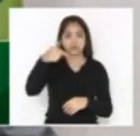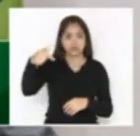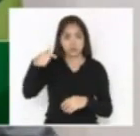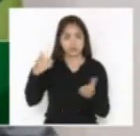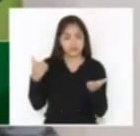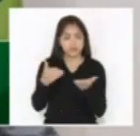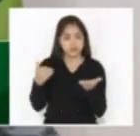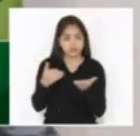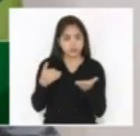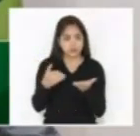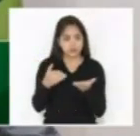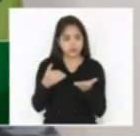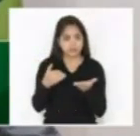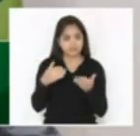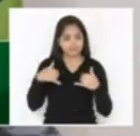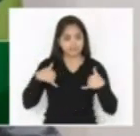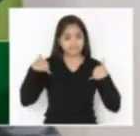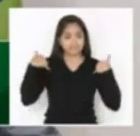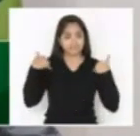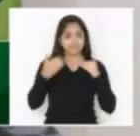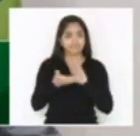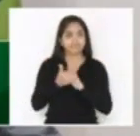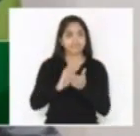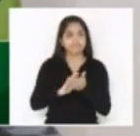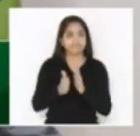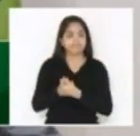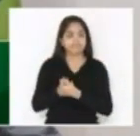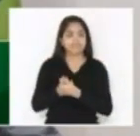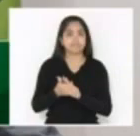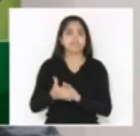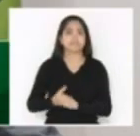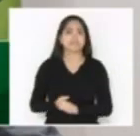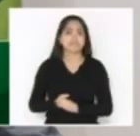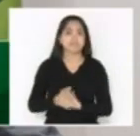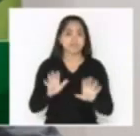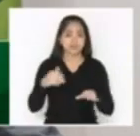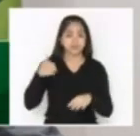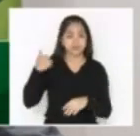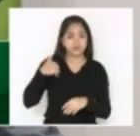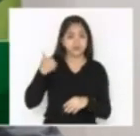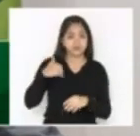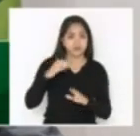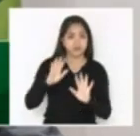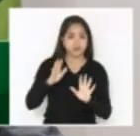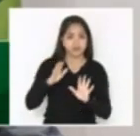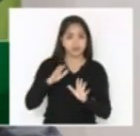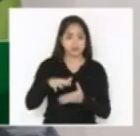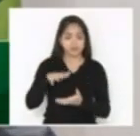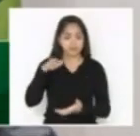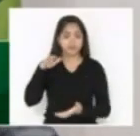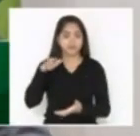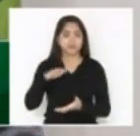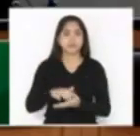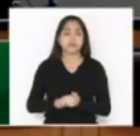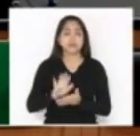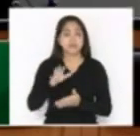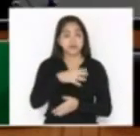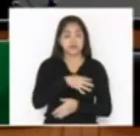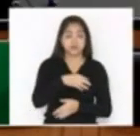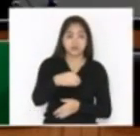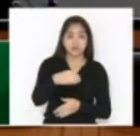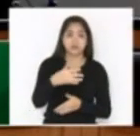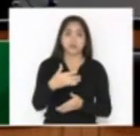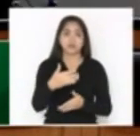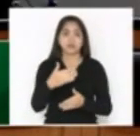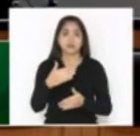E estamos ficando velhinho, né, deputado Minuto? Com o deputado Nadal, quando os filhos começam a